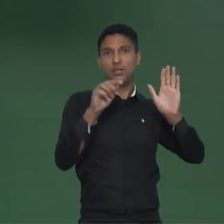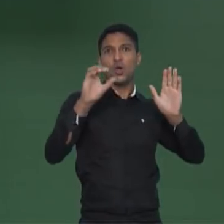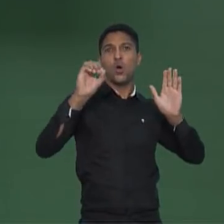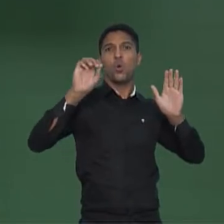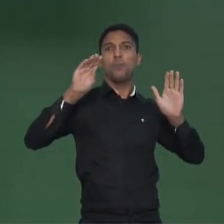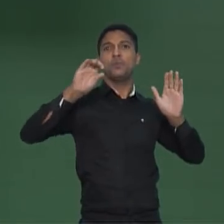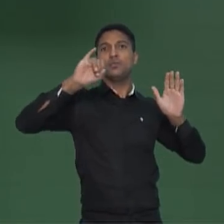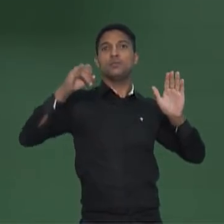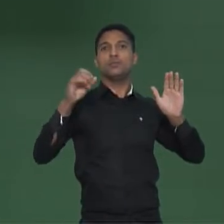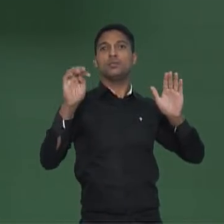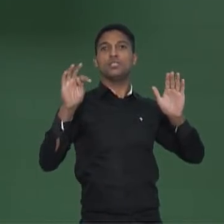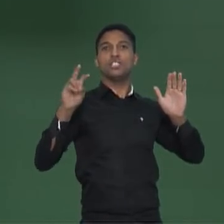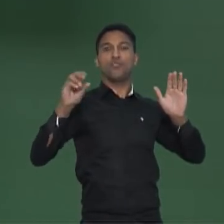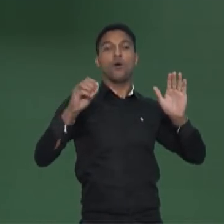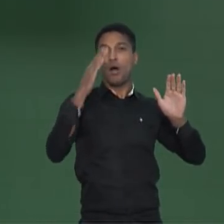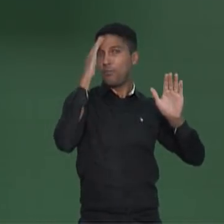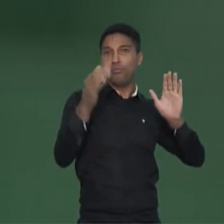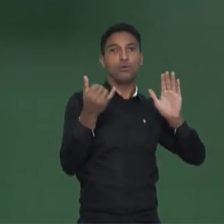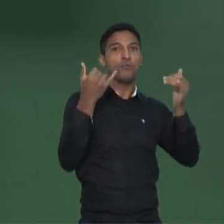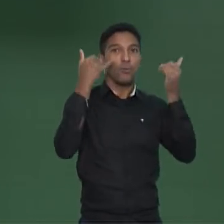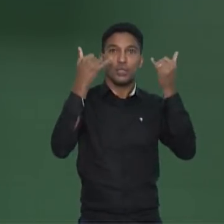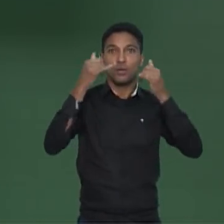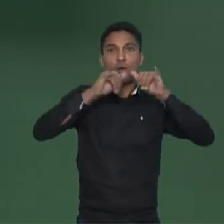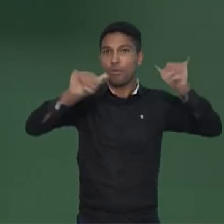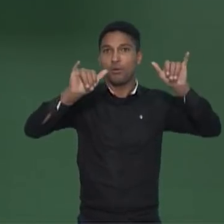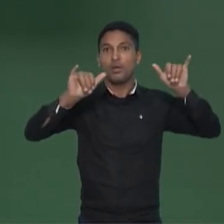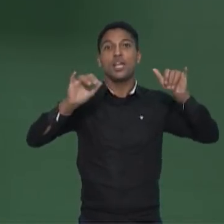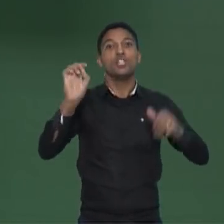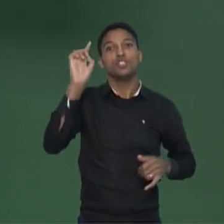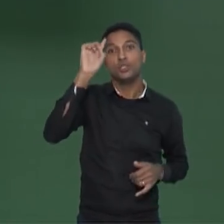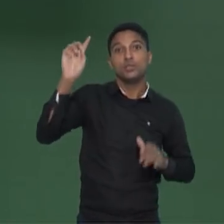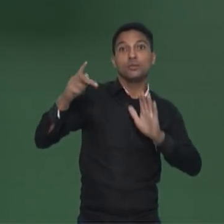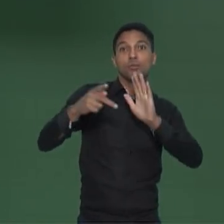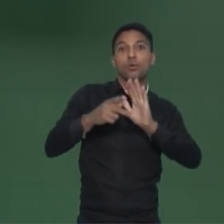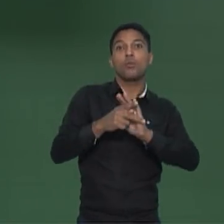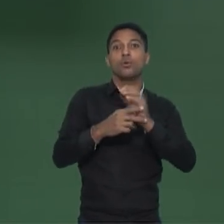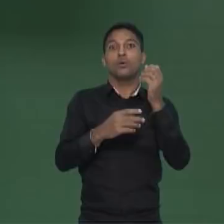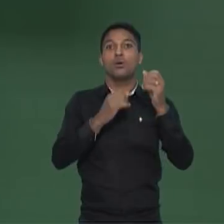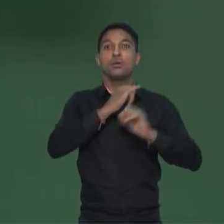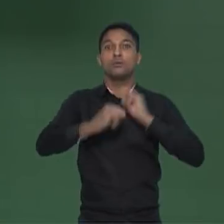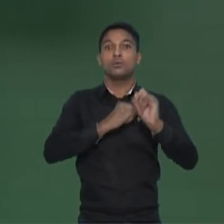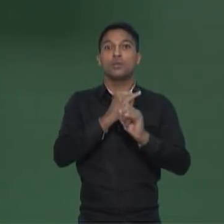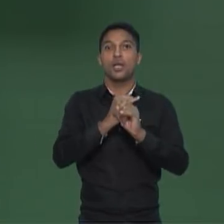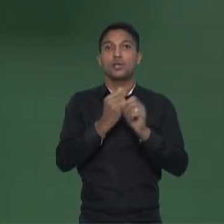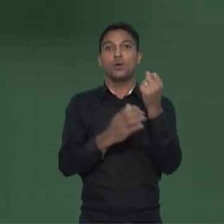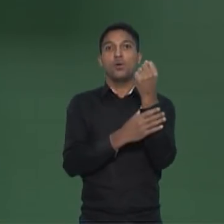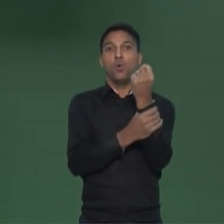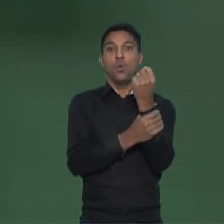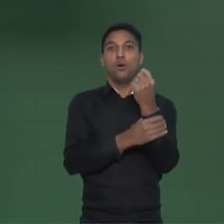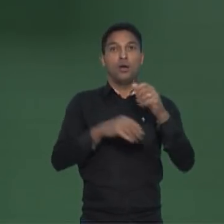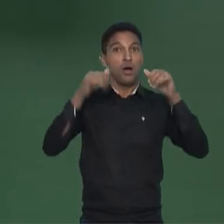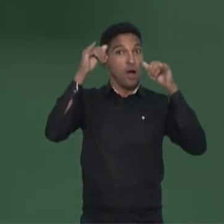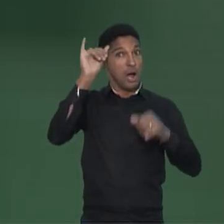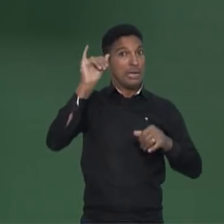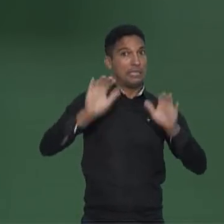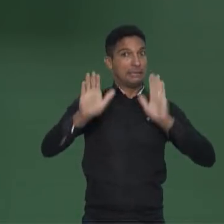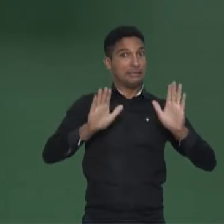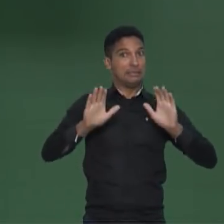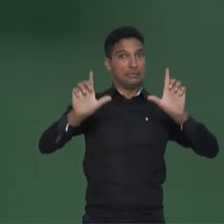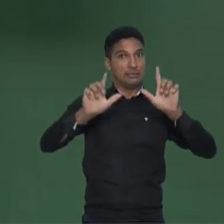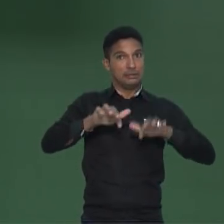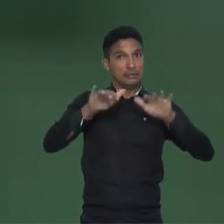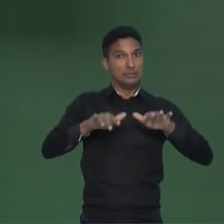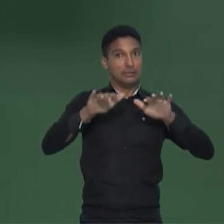curto, sobre o Dia da Internet Segura, convidando as pessoas a fazer algo. É sobre isso que vem a